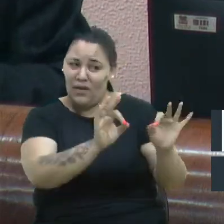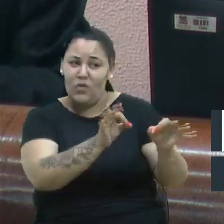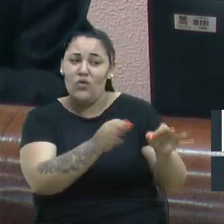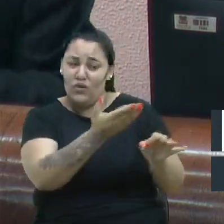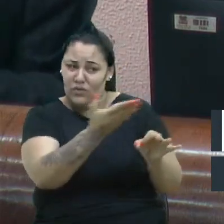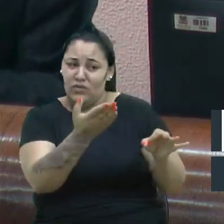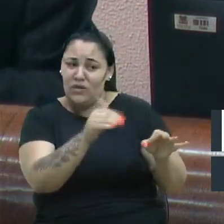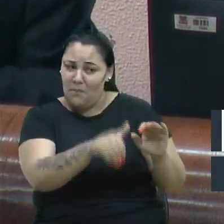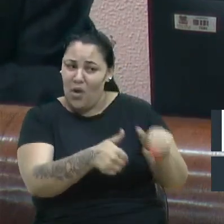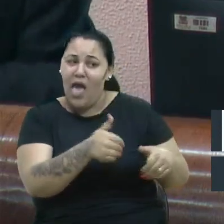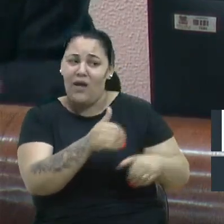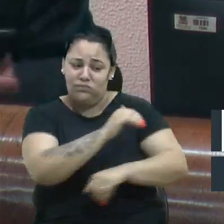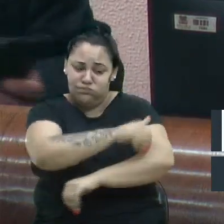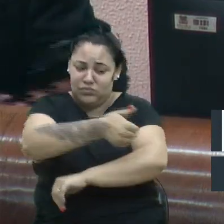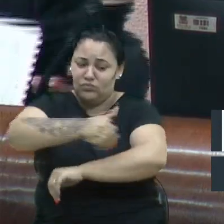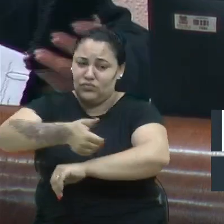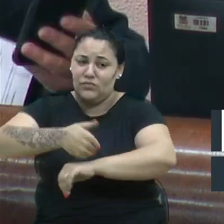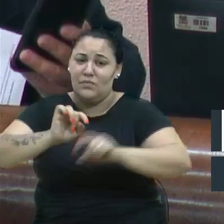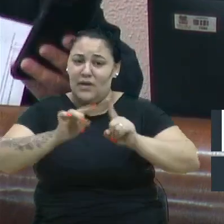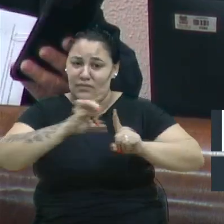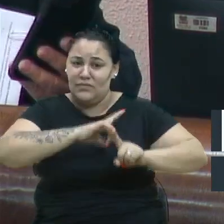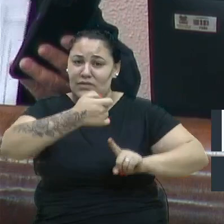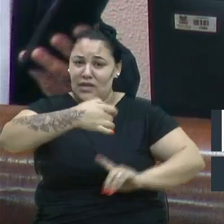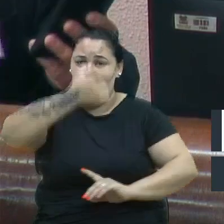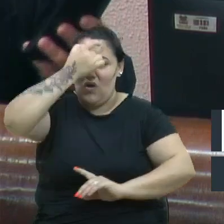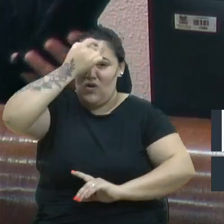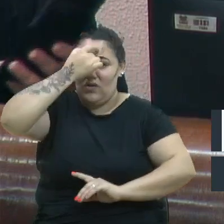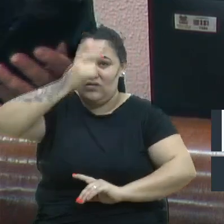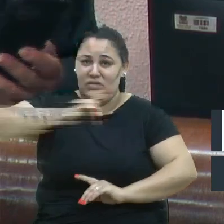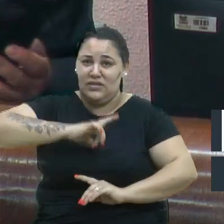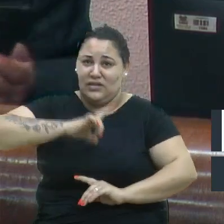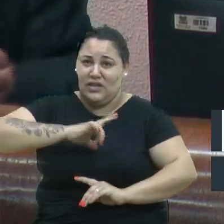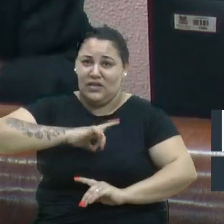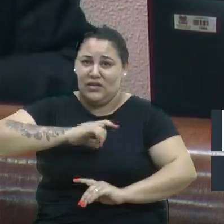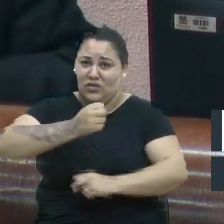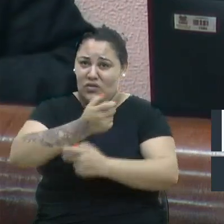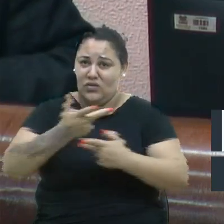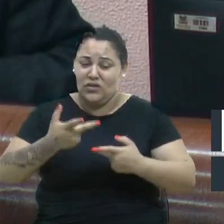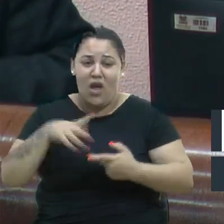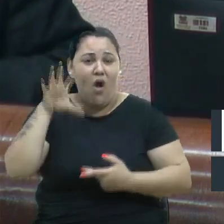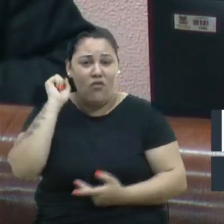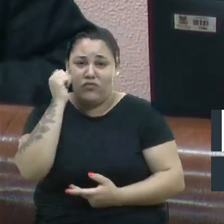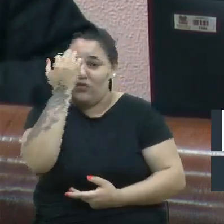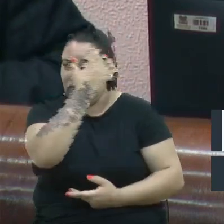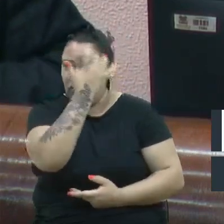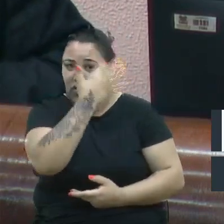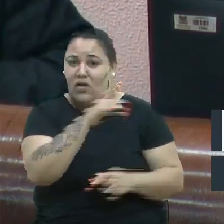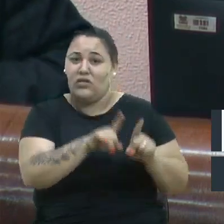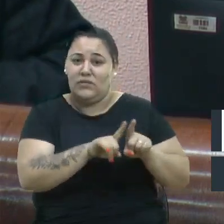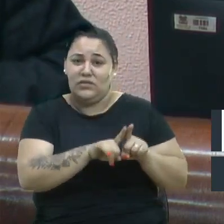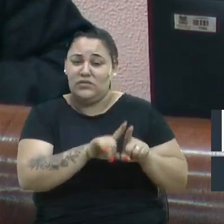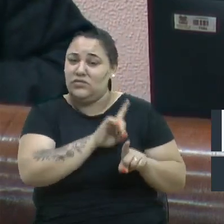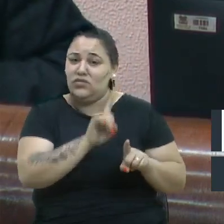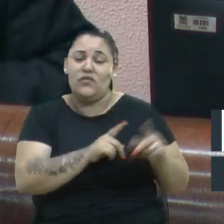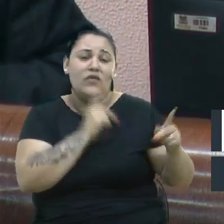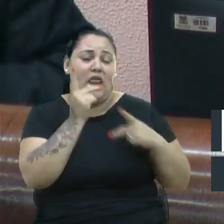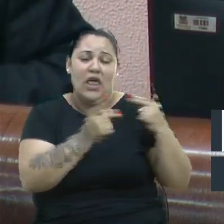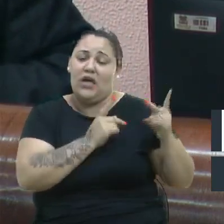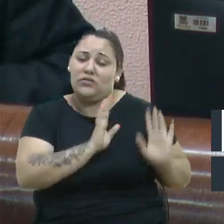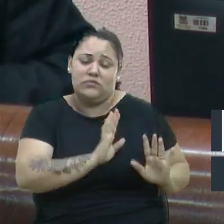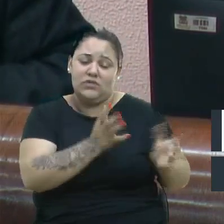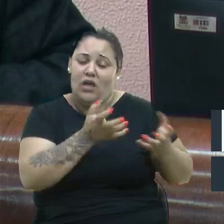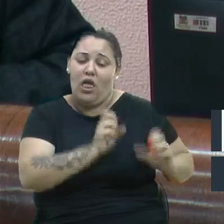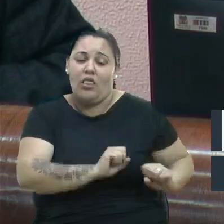buracos, mas eu tenho que ter a consciência de que existem causas. Eu ouvi o prefeito, não estou aqui falando, querendo